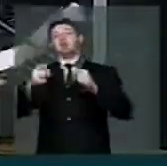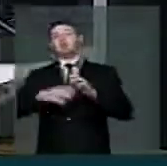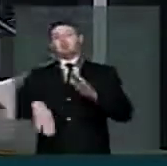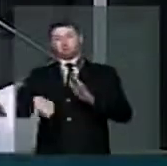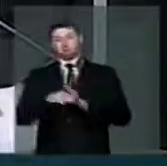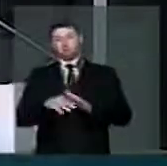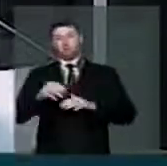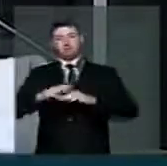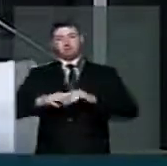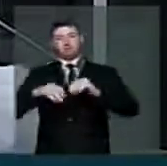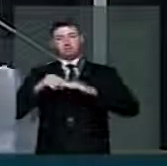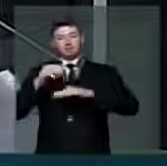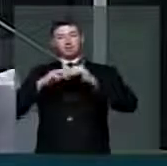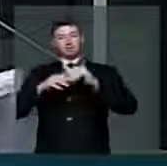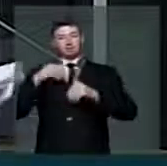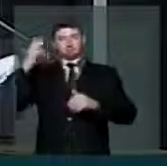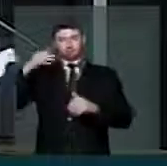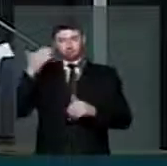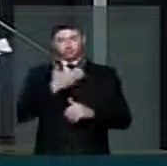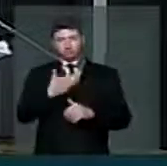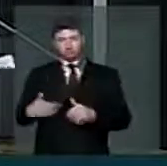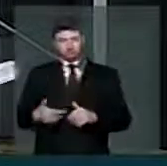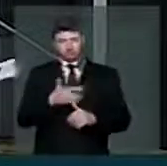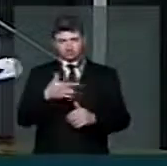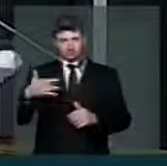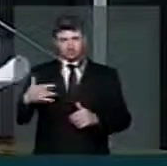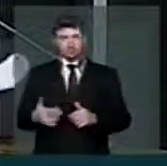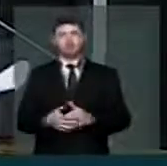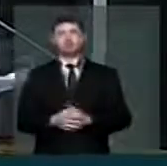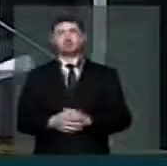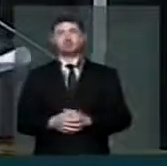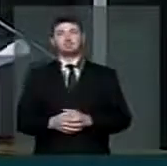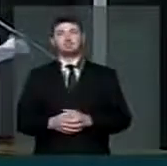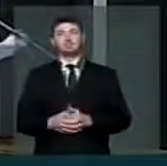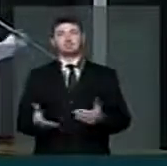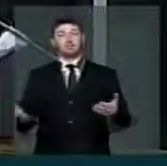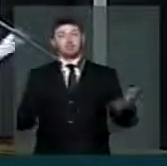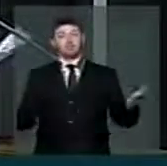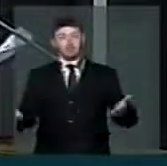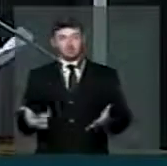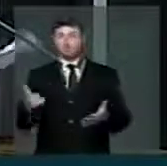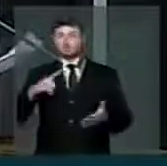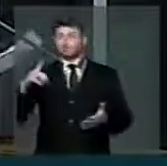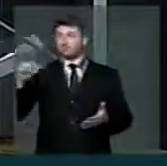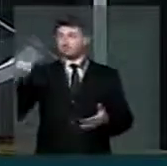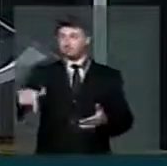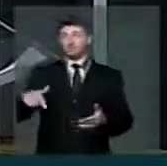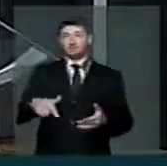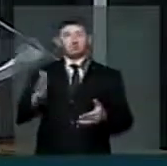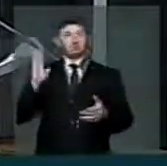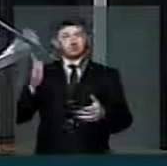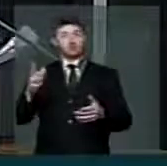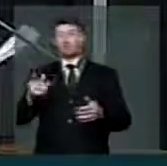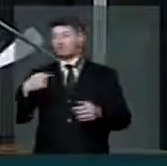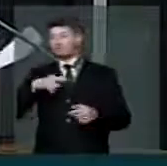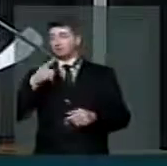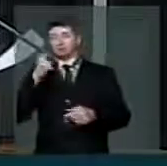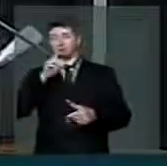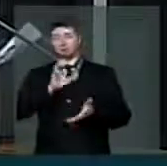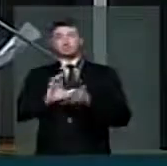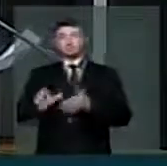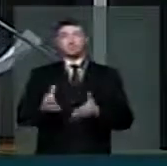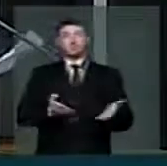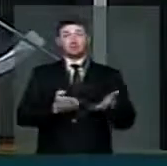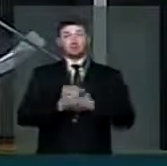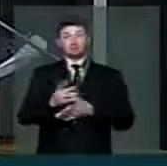de qualificar a política pública da saúde. Está na ordem do dia. Mais financiamento,